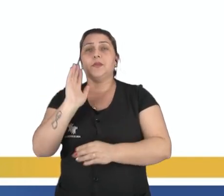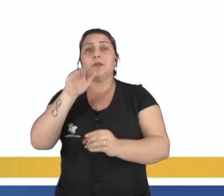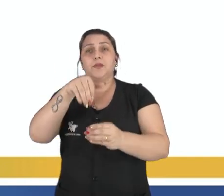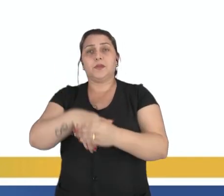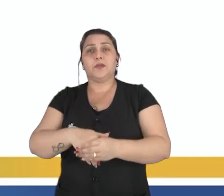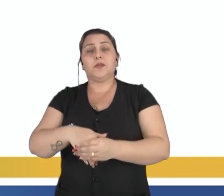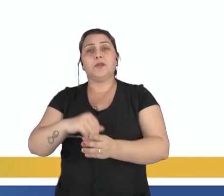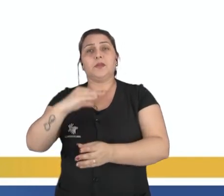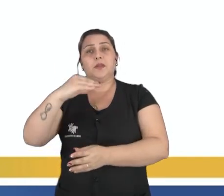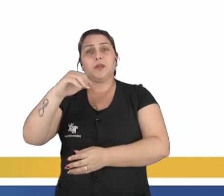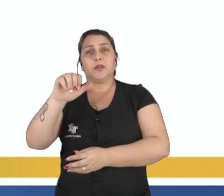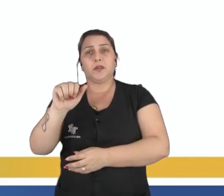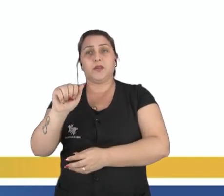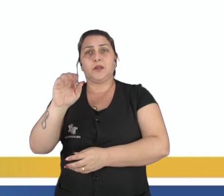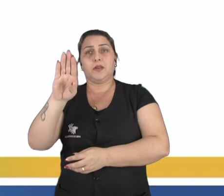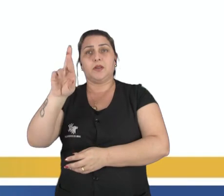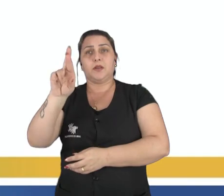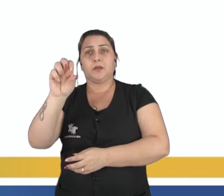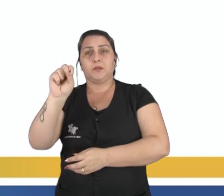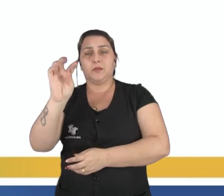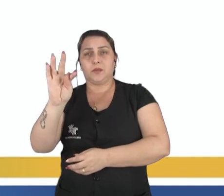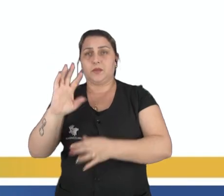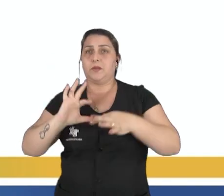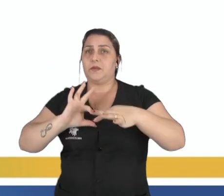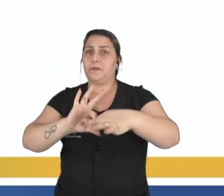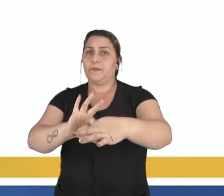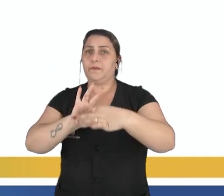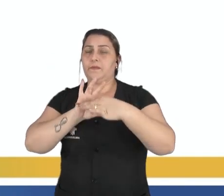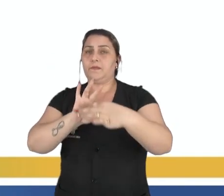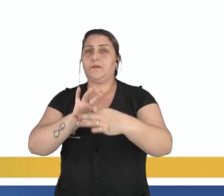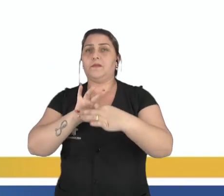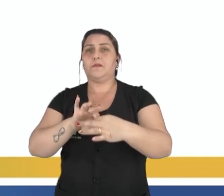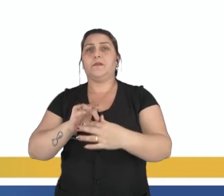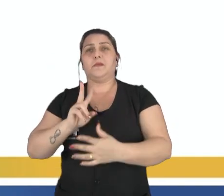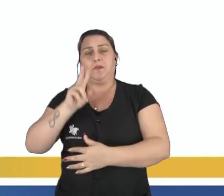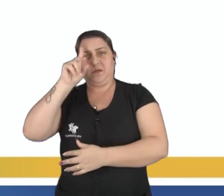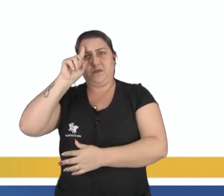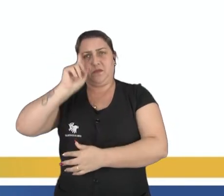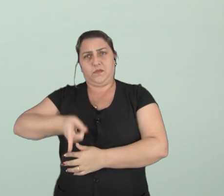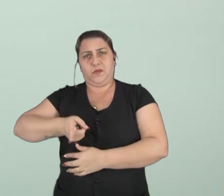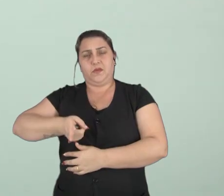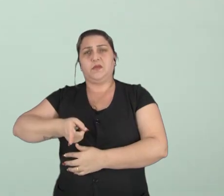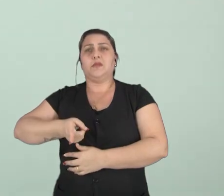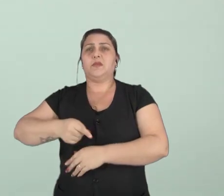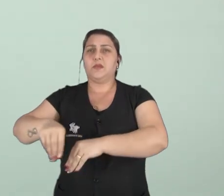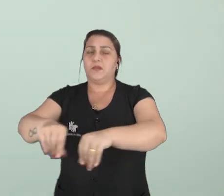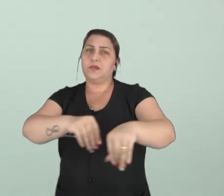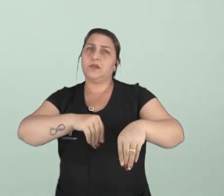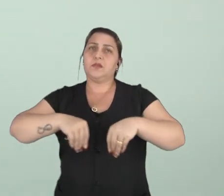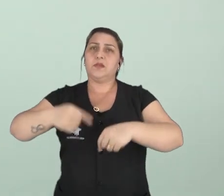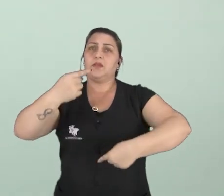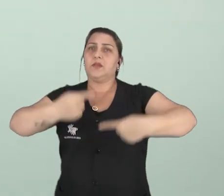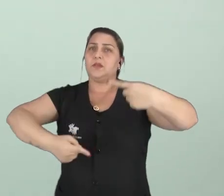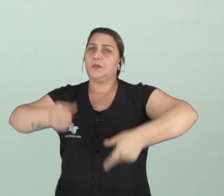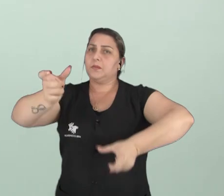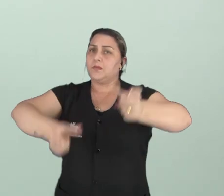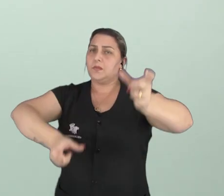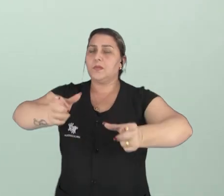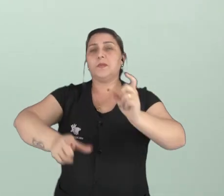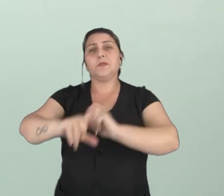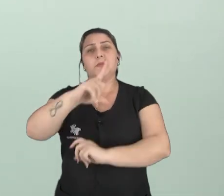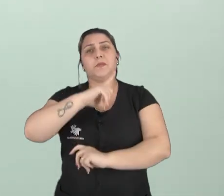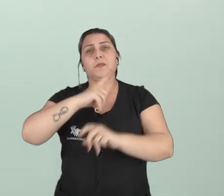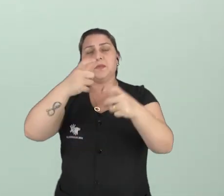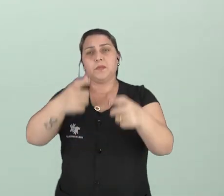voto de cabresto, né, que era vinculado a esse poder do coronel, nessa figura política que tinha esse